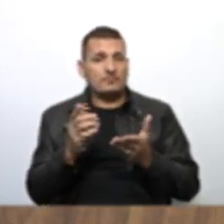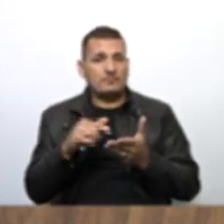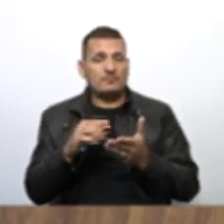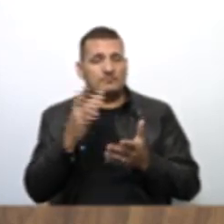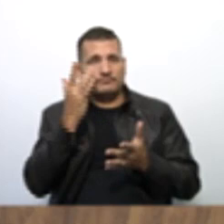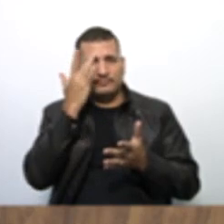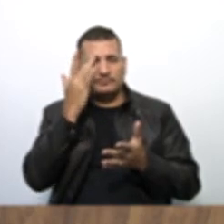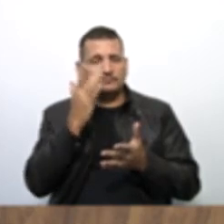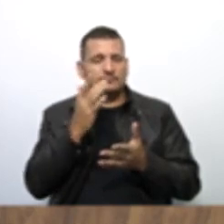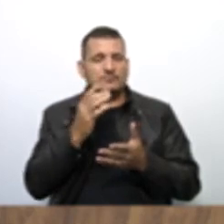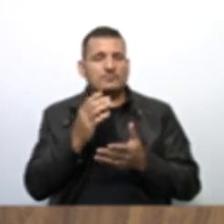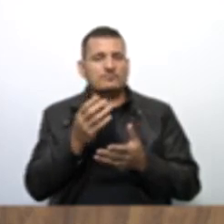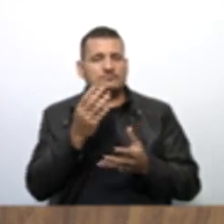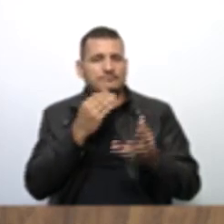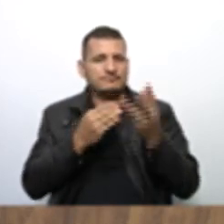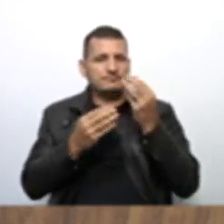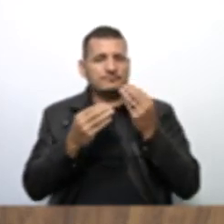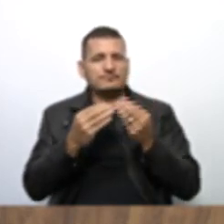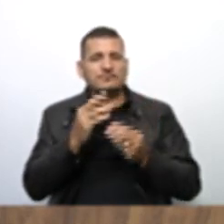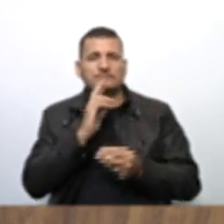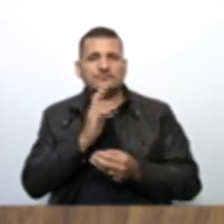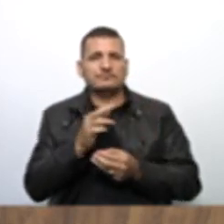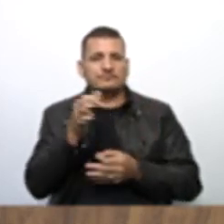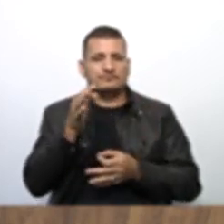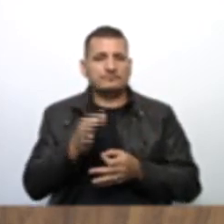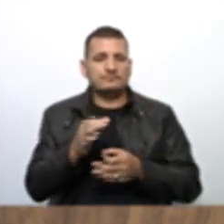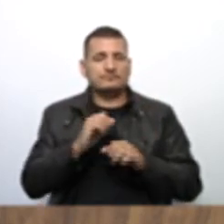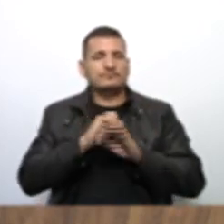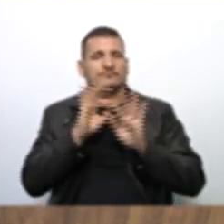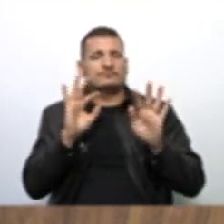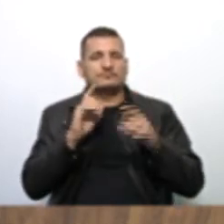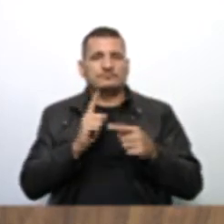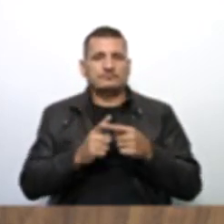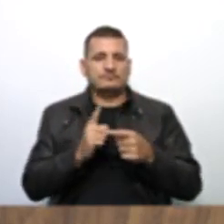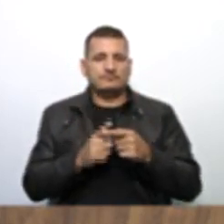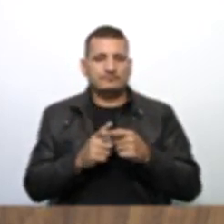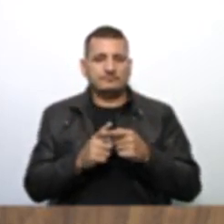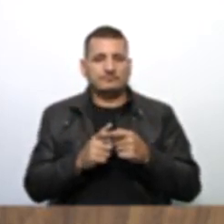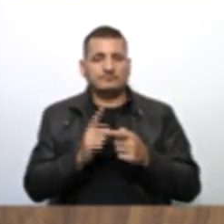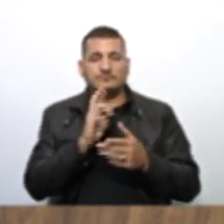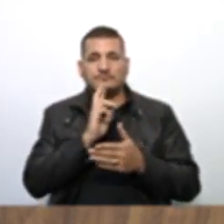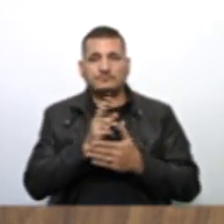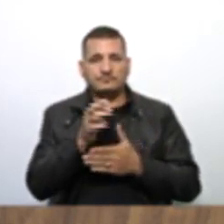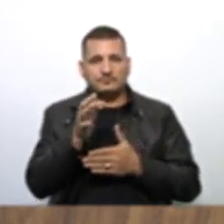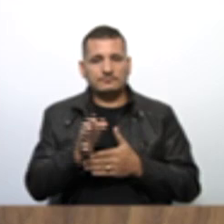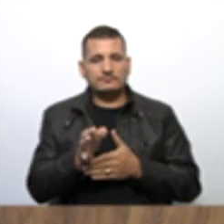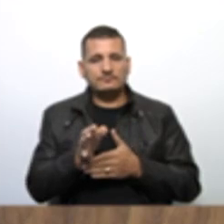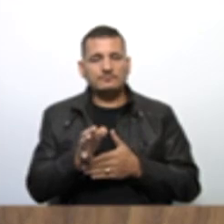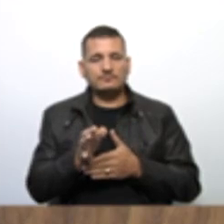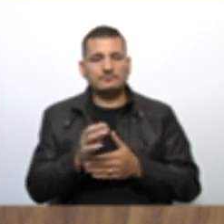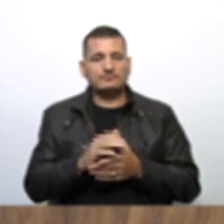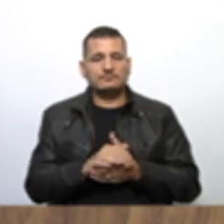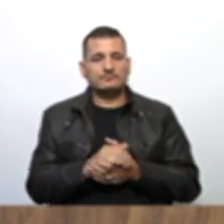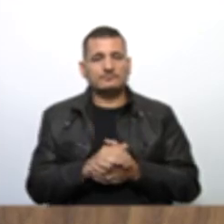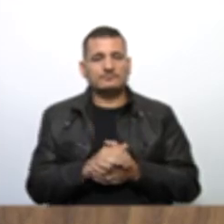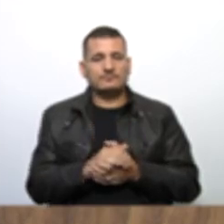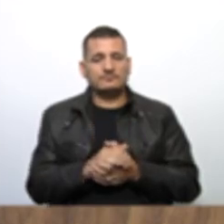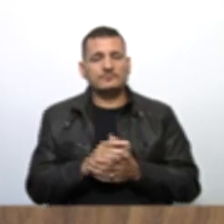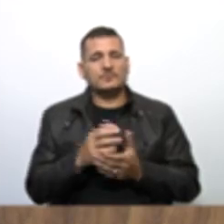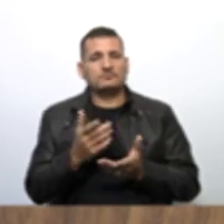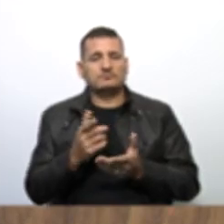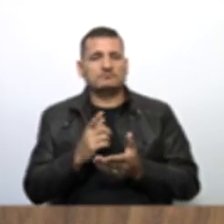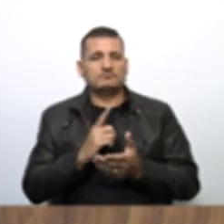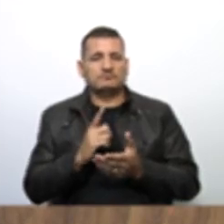conhecimento e trazer aí a alternativa correta, esclarecer o porquê que aquilo lá é a resposta certa, né? Então a gente teve essas duas